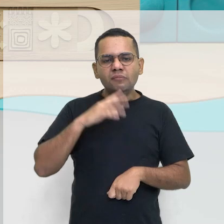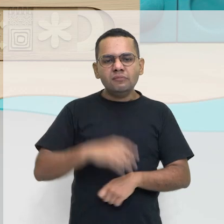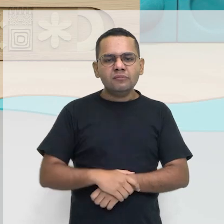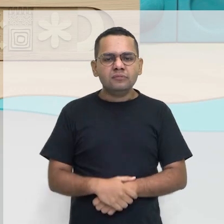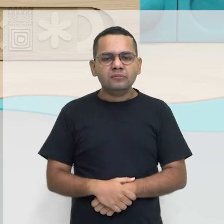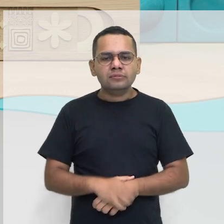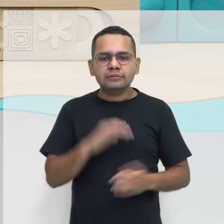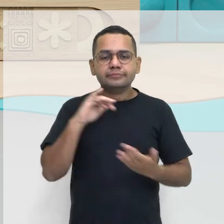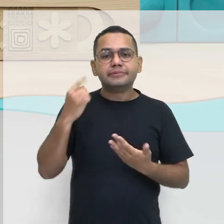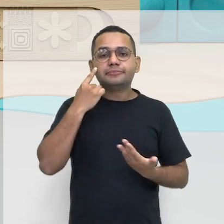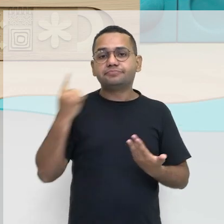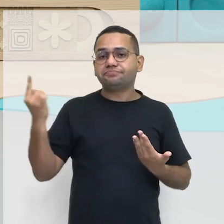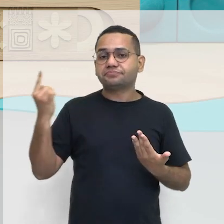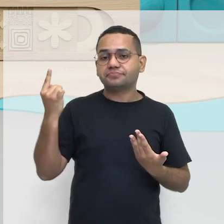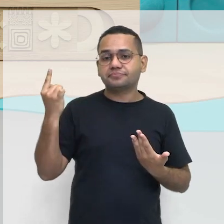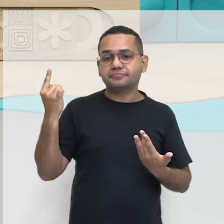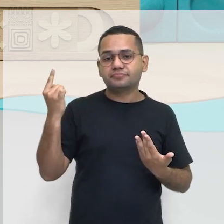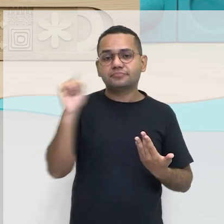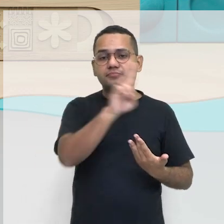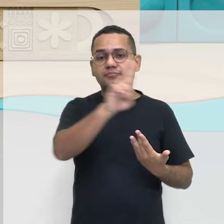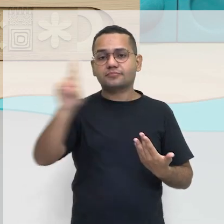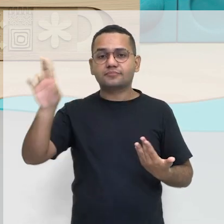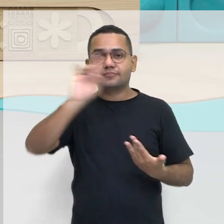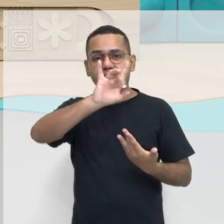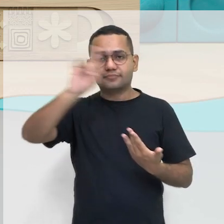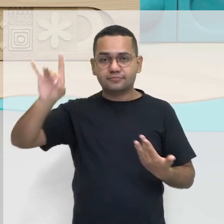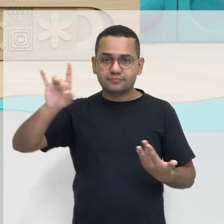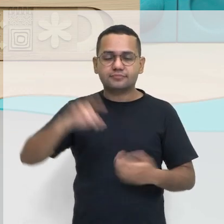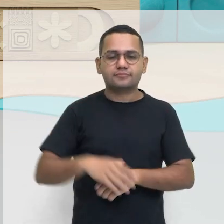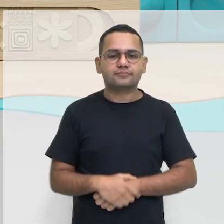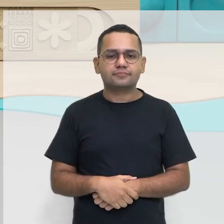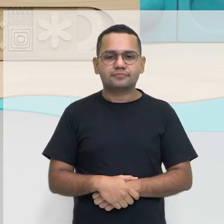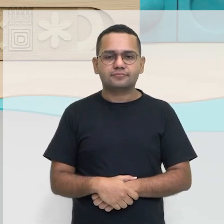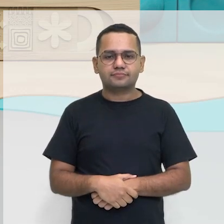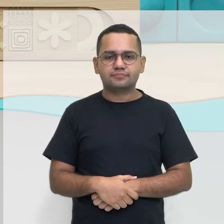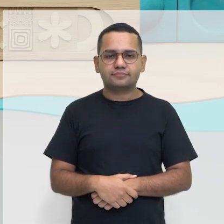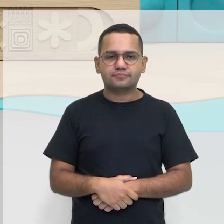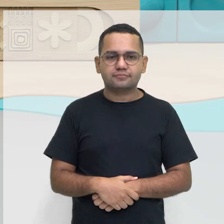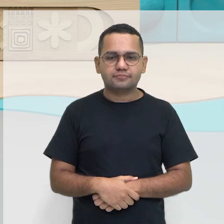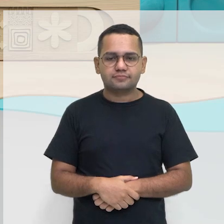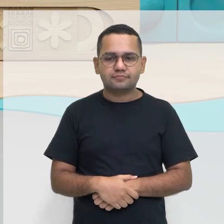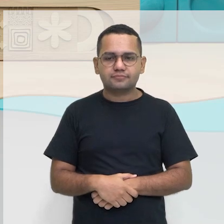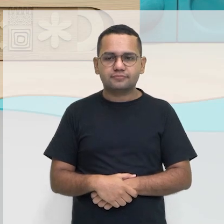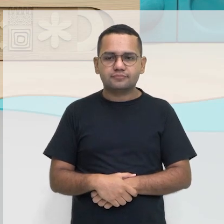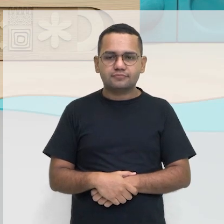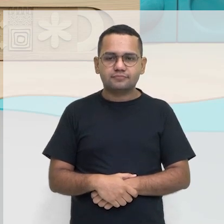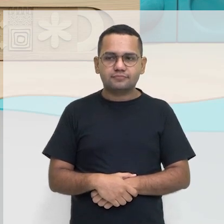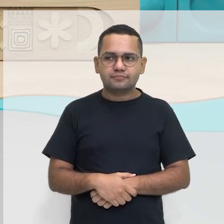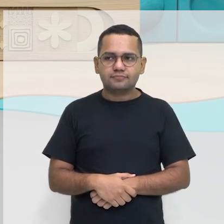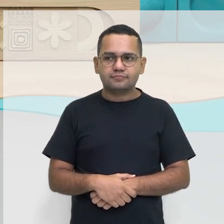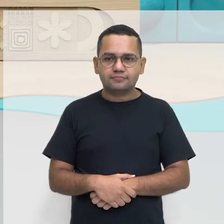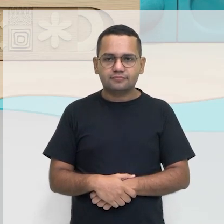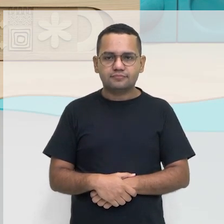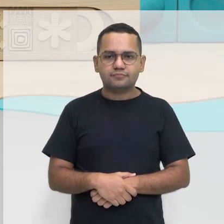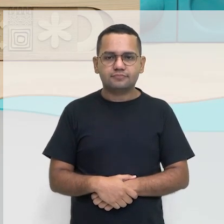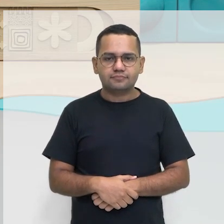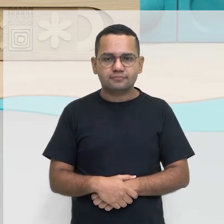arte contemporânea, arte moderna, romantismo, renascimento, modernismo, impressionismo, a arte que nós